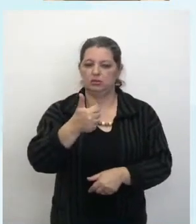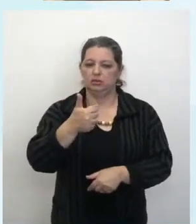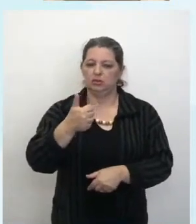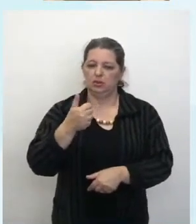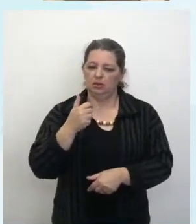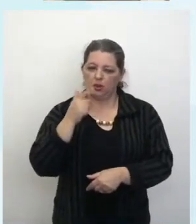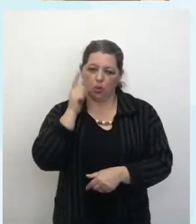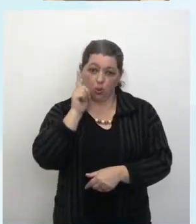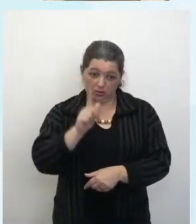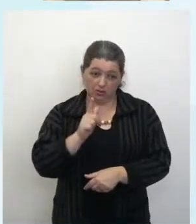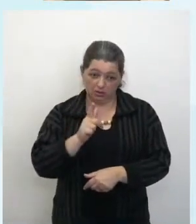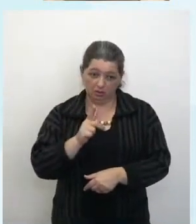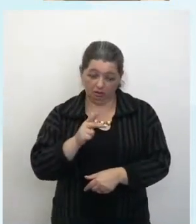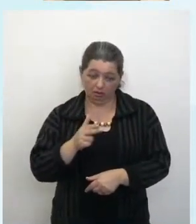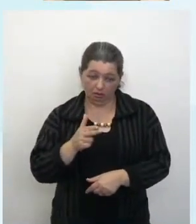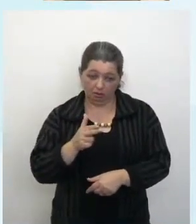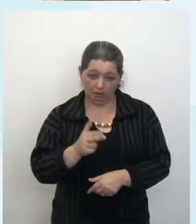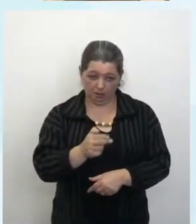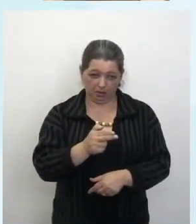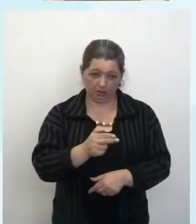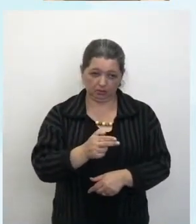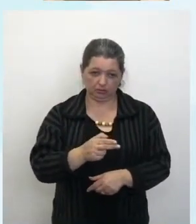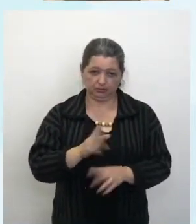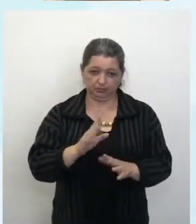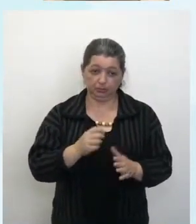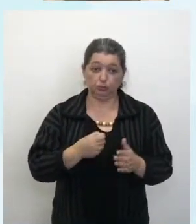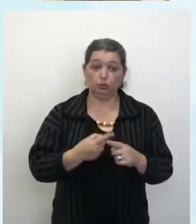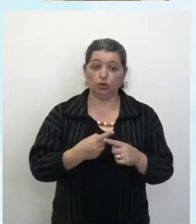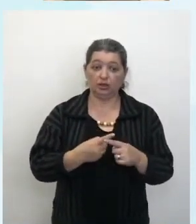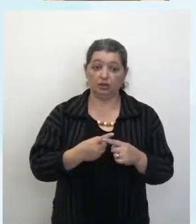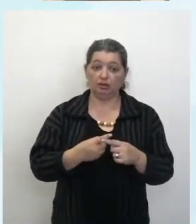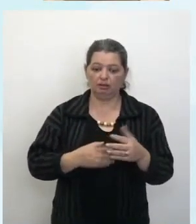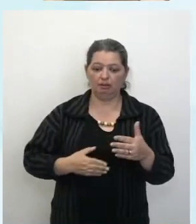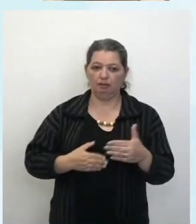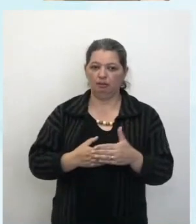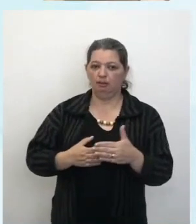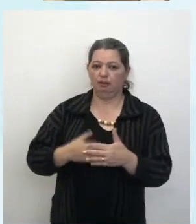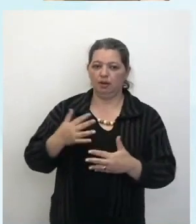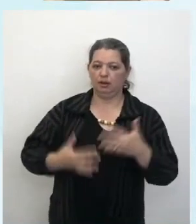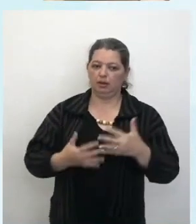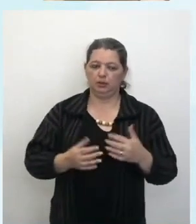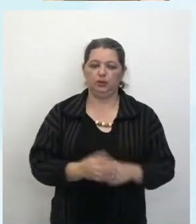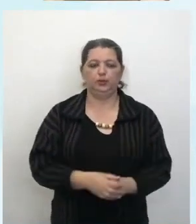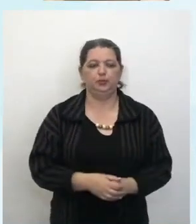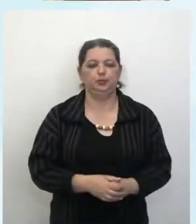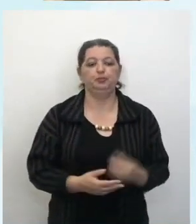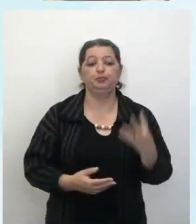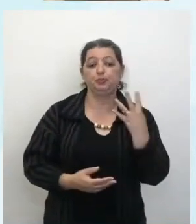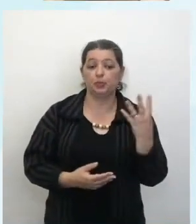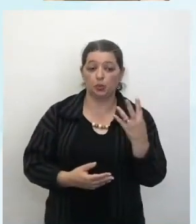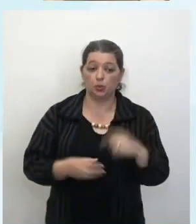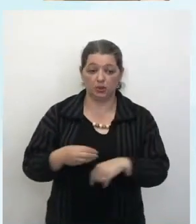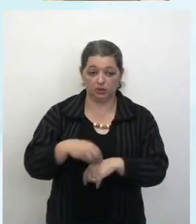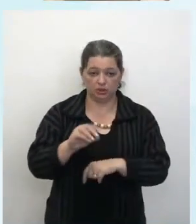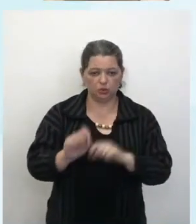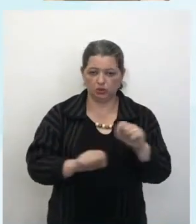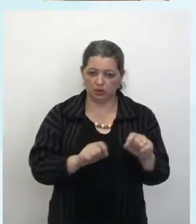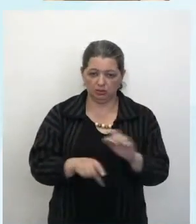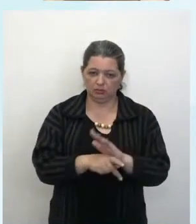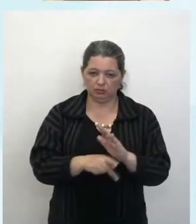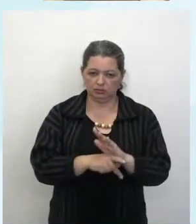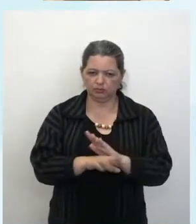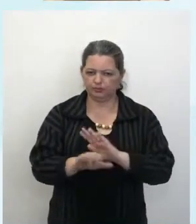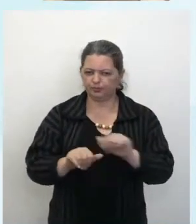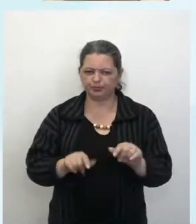ele proibiu agente de atuar e a última dica nossos detratores